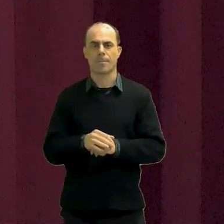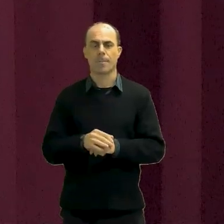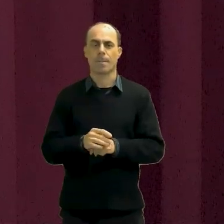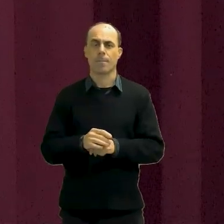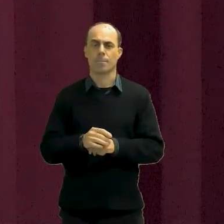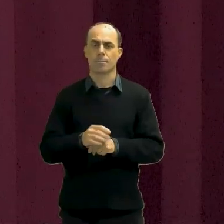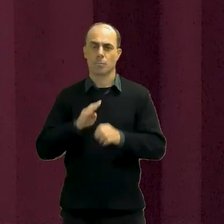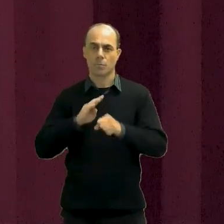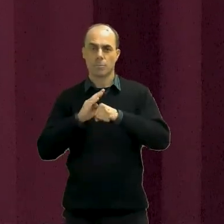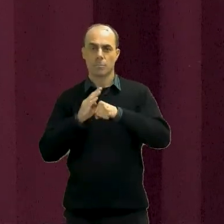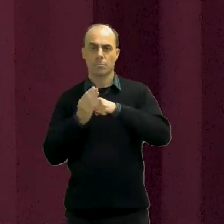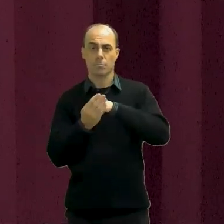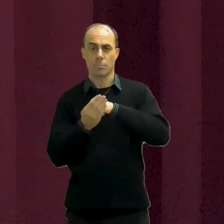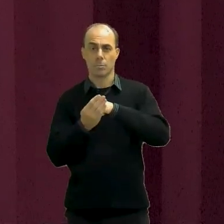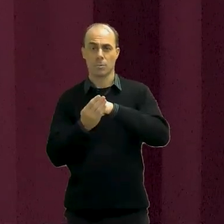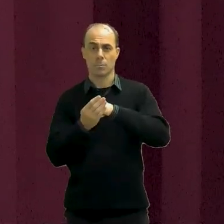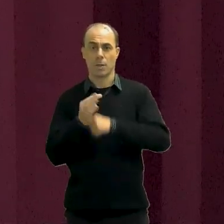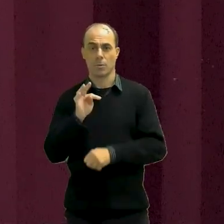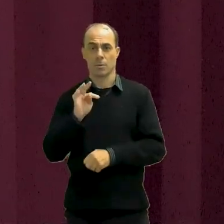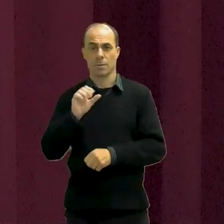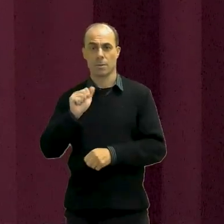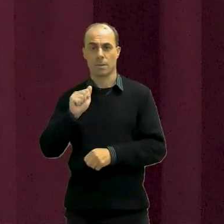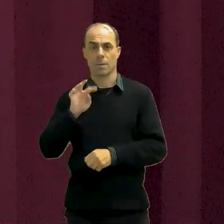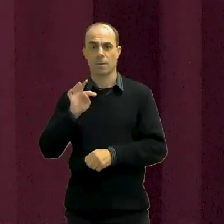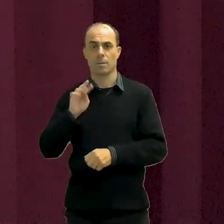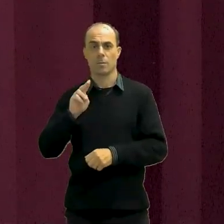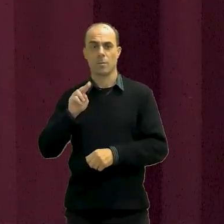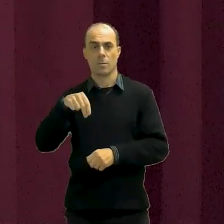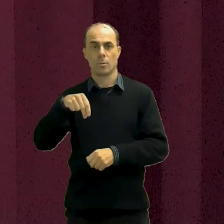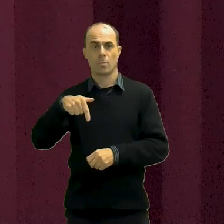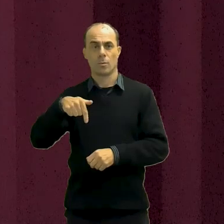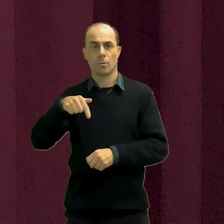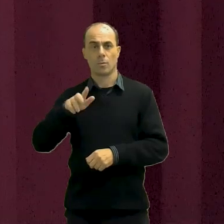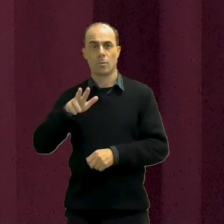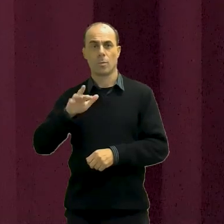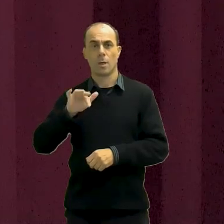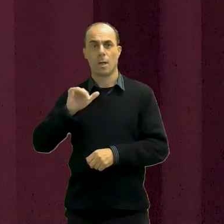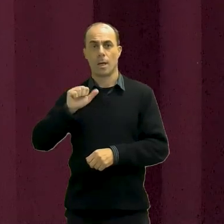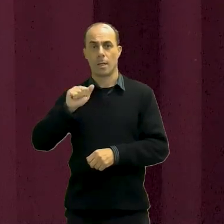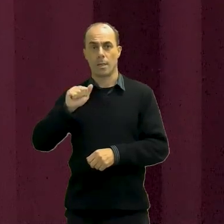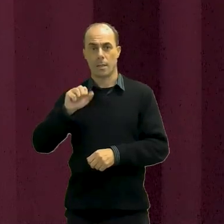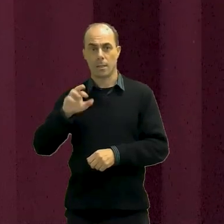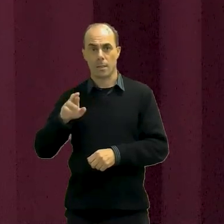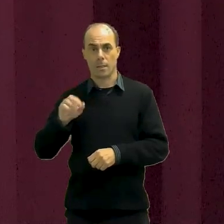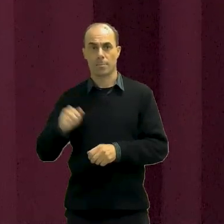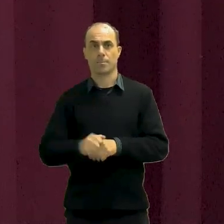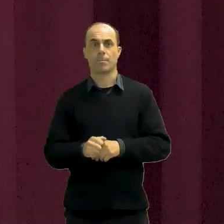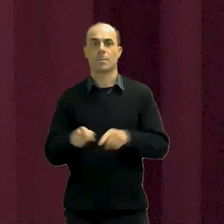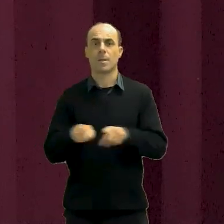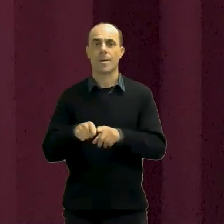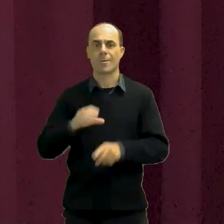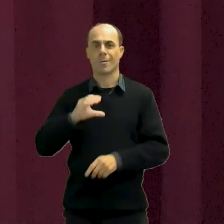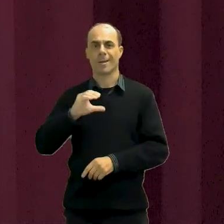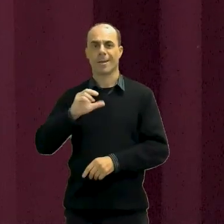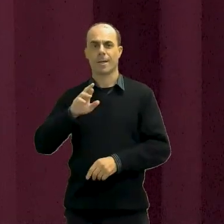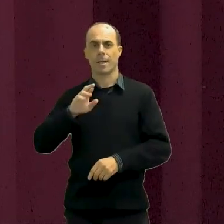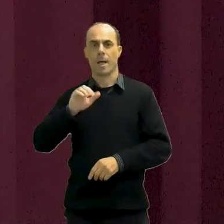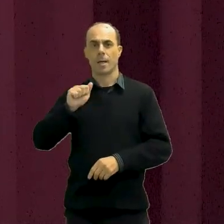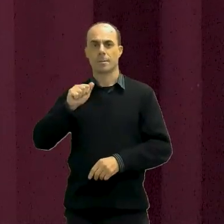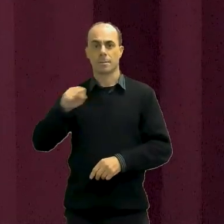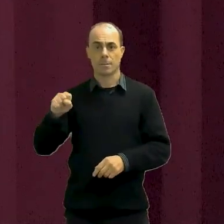para só para a população entender nós vamos lá mensalmente fazendo o atendimento lá no Cras da região do